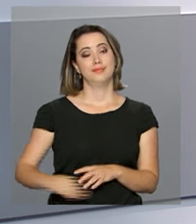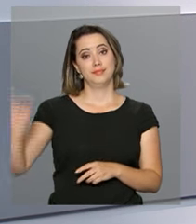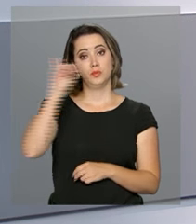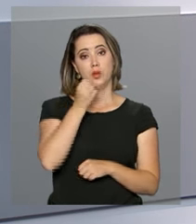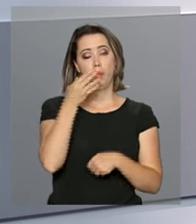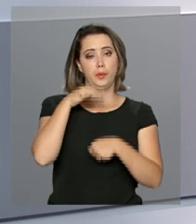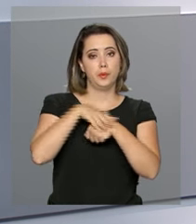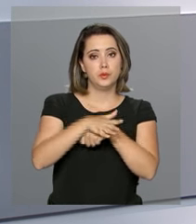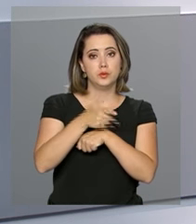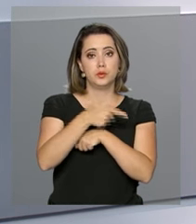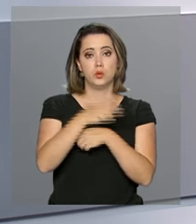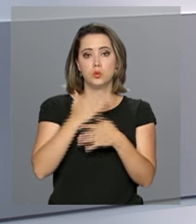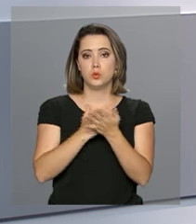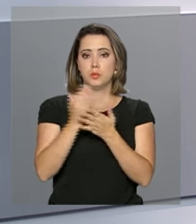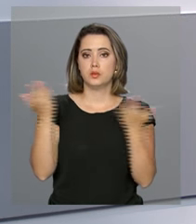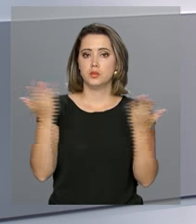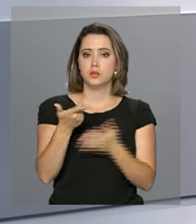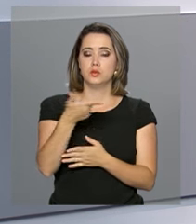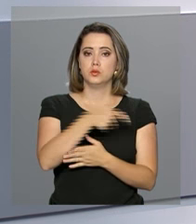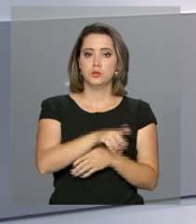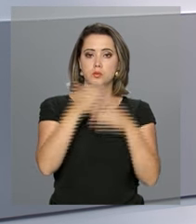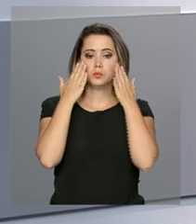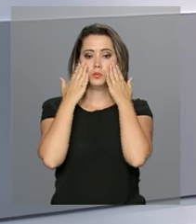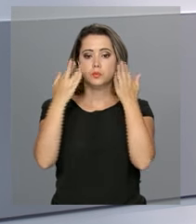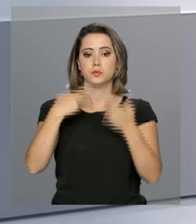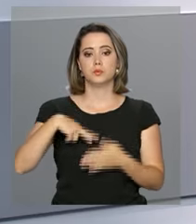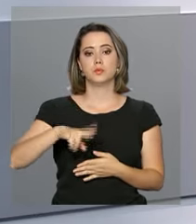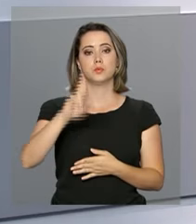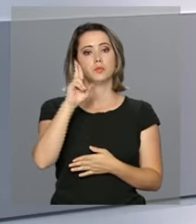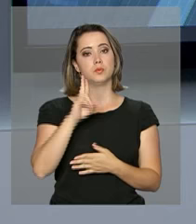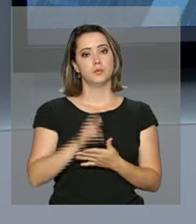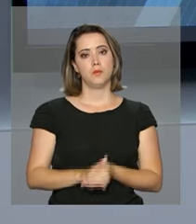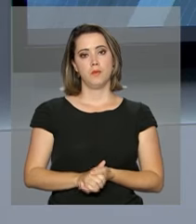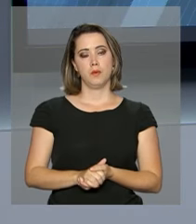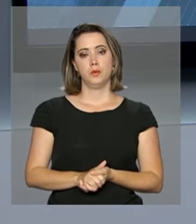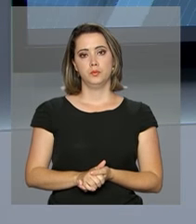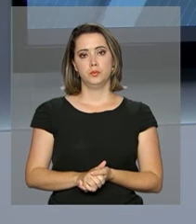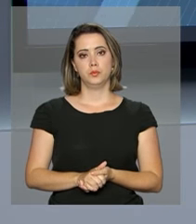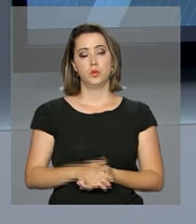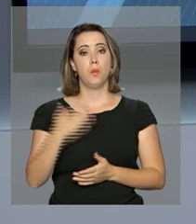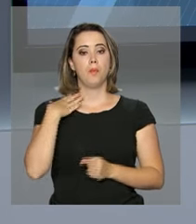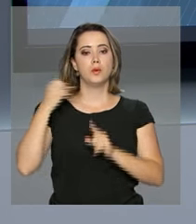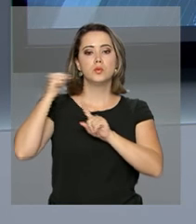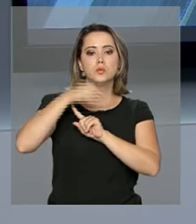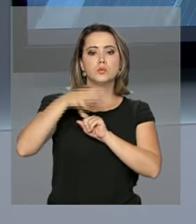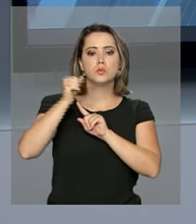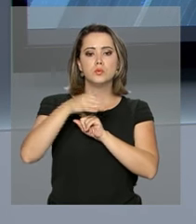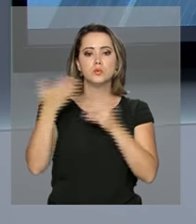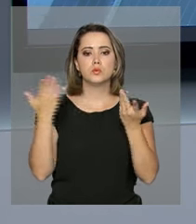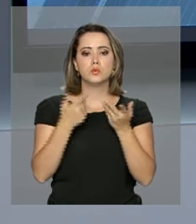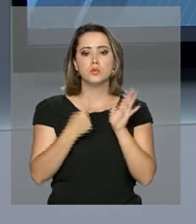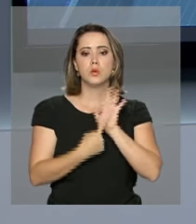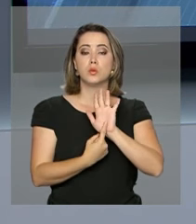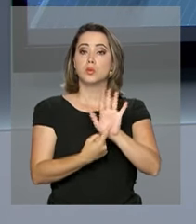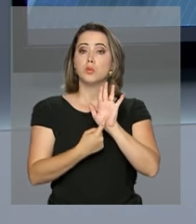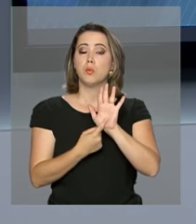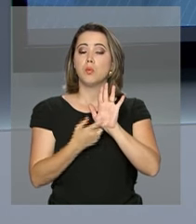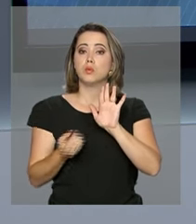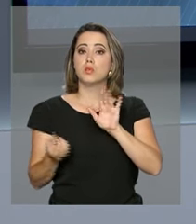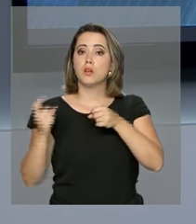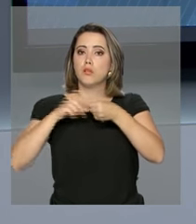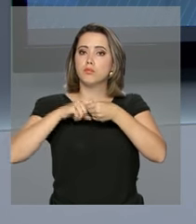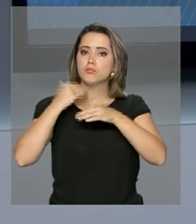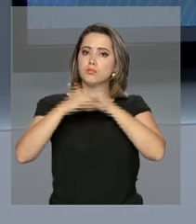Olá, boa noite. Começa agora mais uma edição do Repórter NBR. O Banco Central passou a indicar uma retomada do